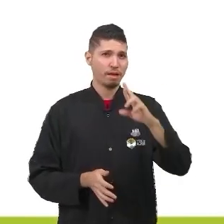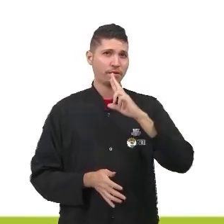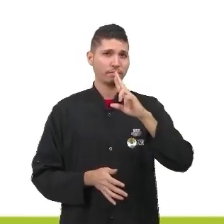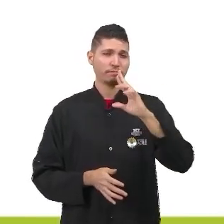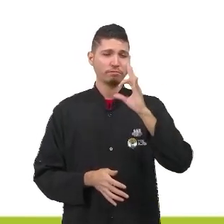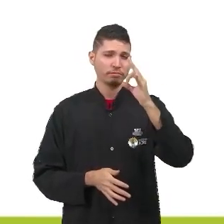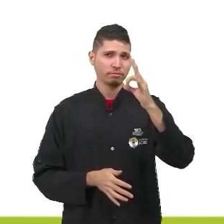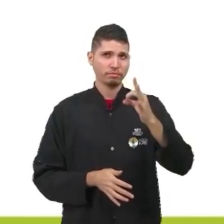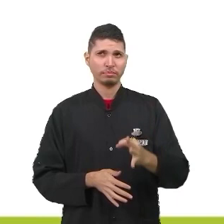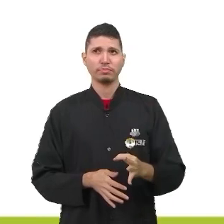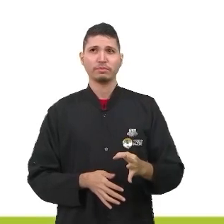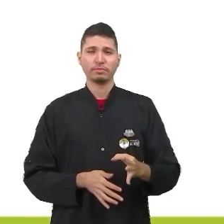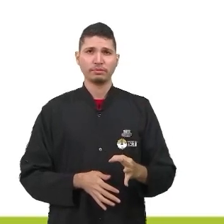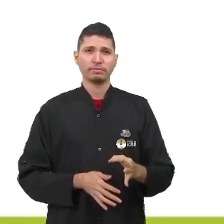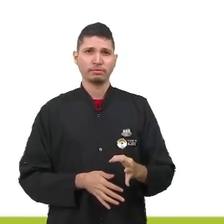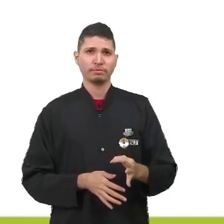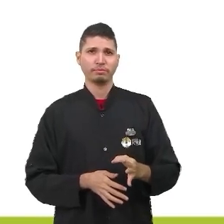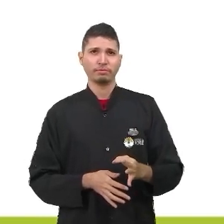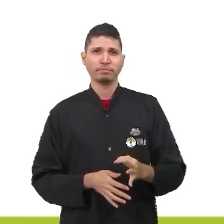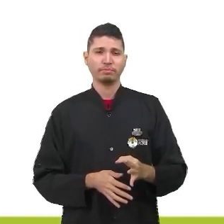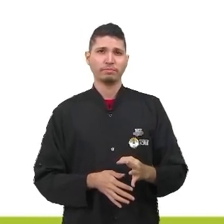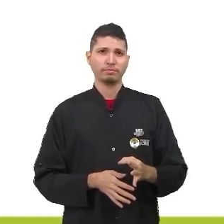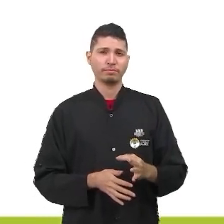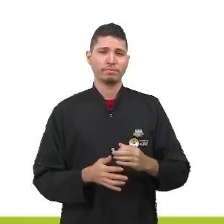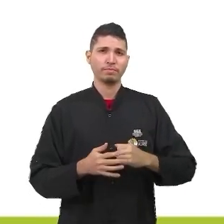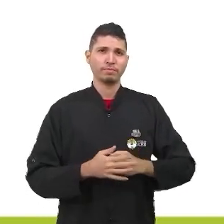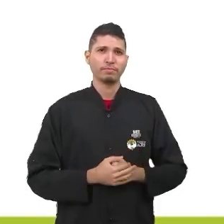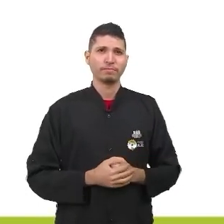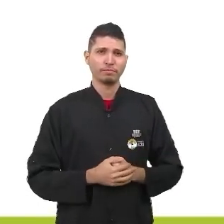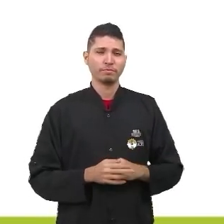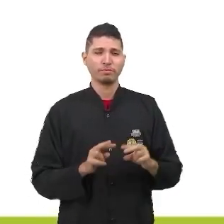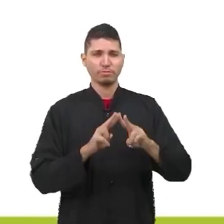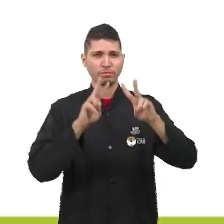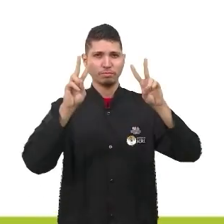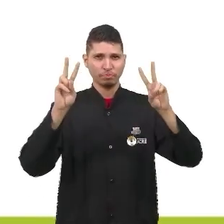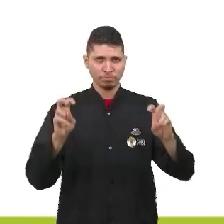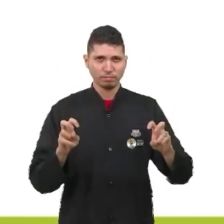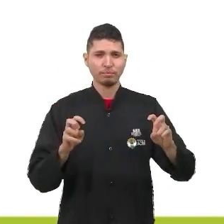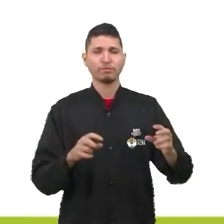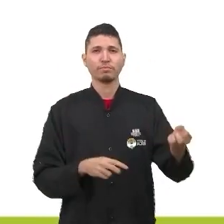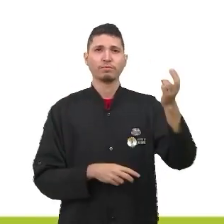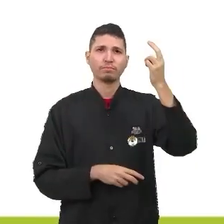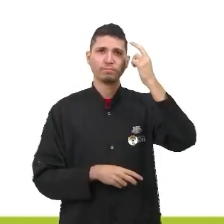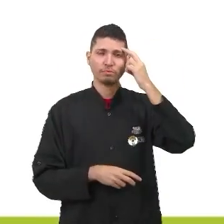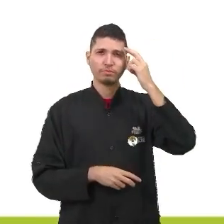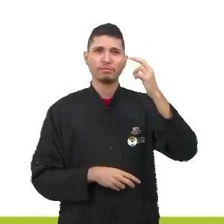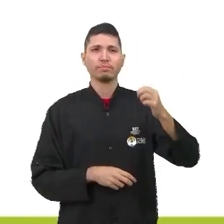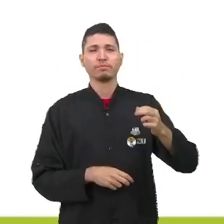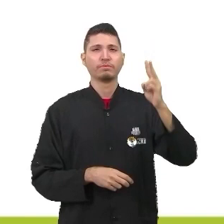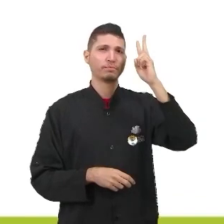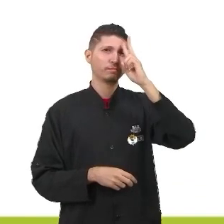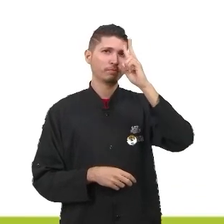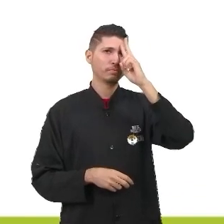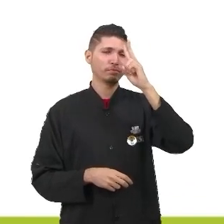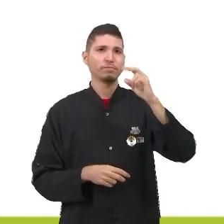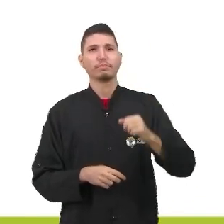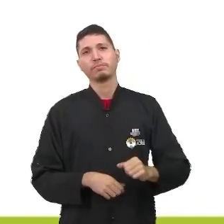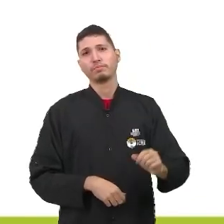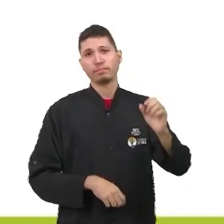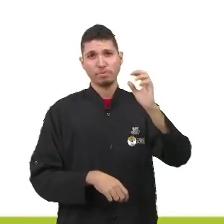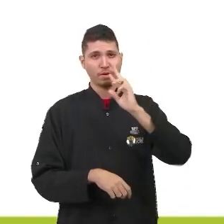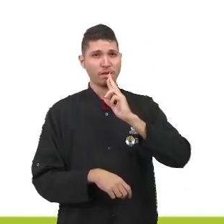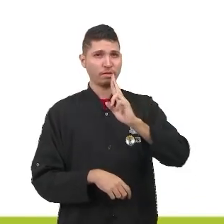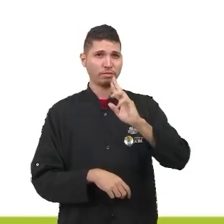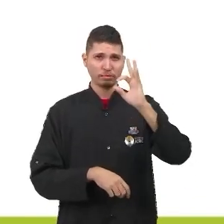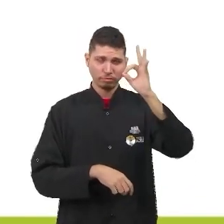Você que acompanhou a nossa aula falando sobre identificação, sobre cultura, sobre história, nós temos aí a